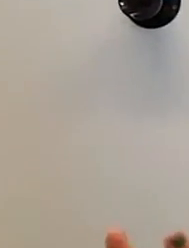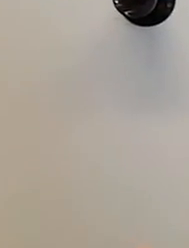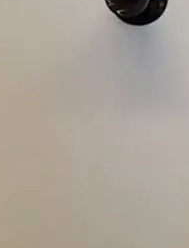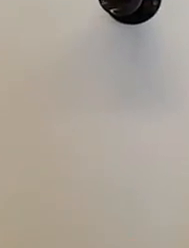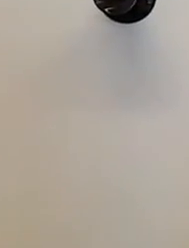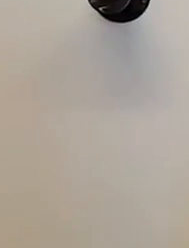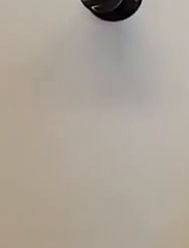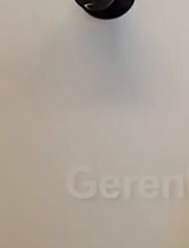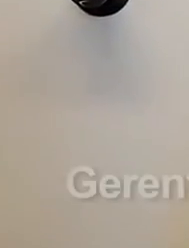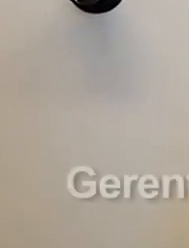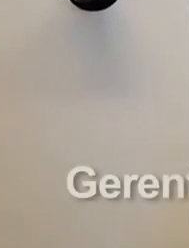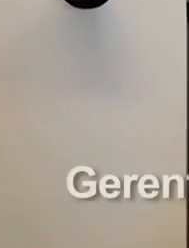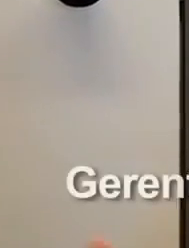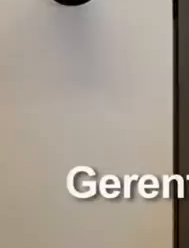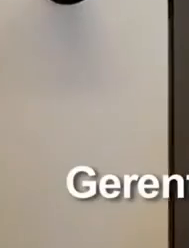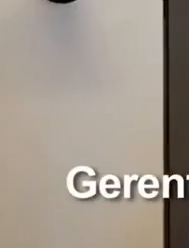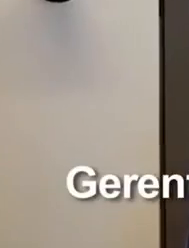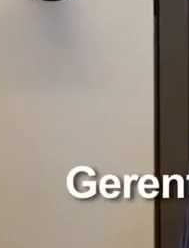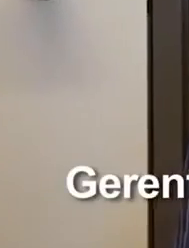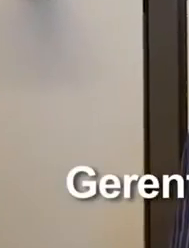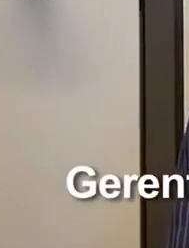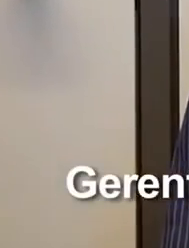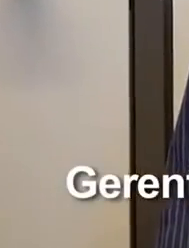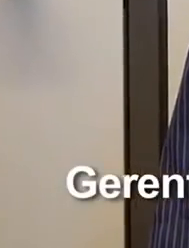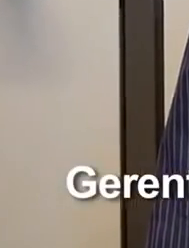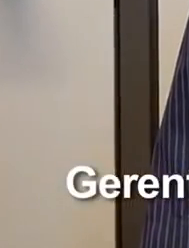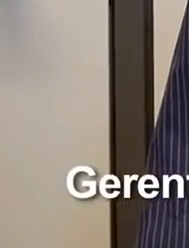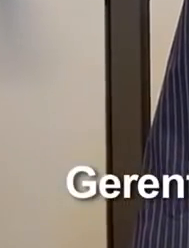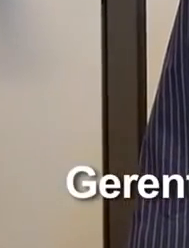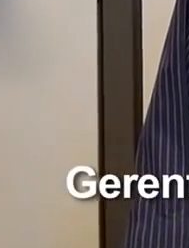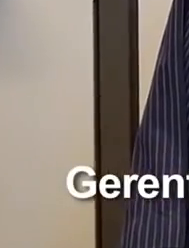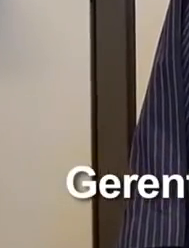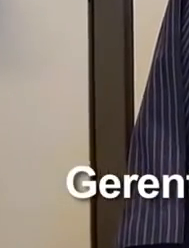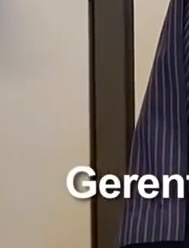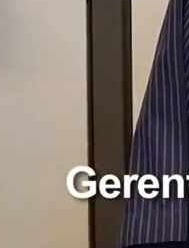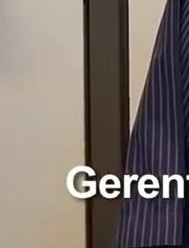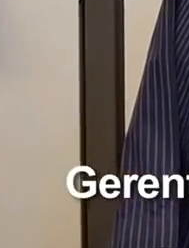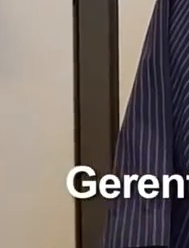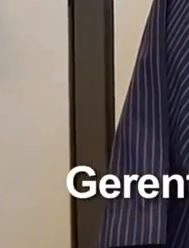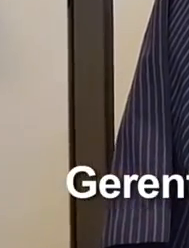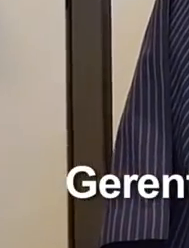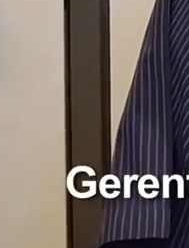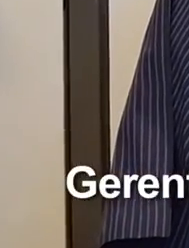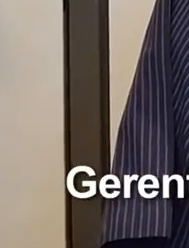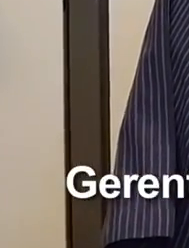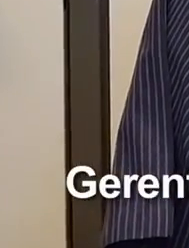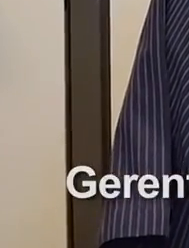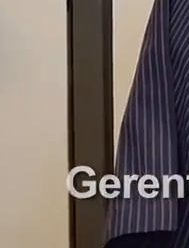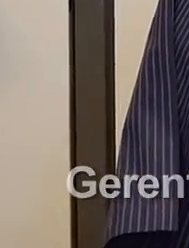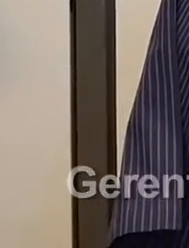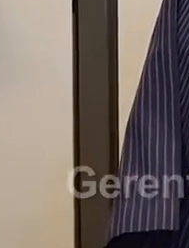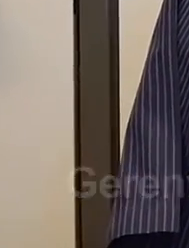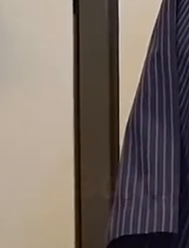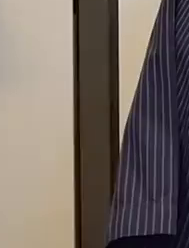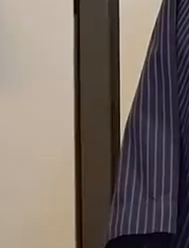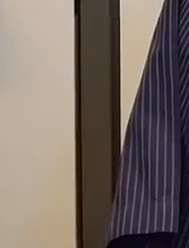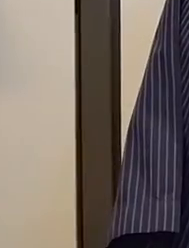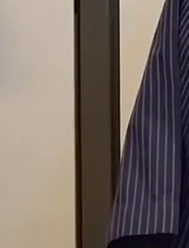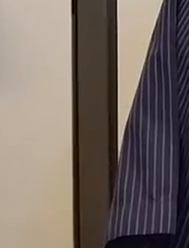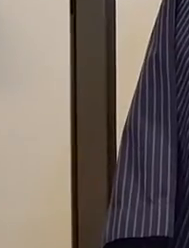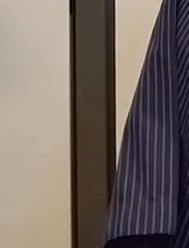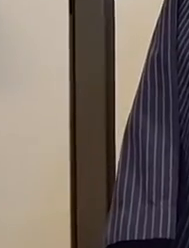qual que é o objetivo dele, que tipo de informação o cidadão pode ter acesso com ele? É um portal que foca